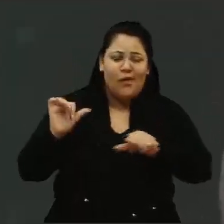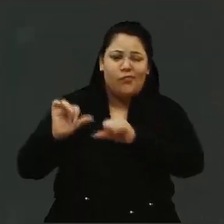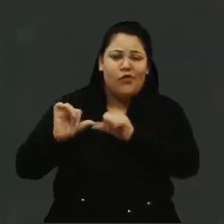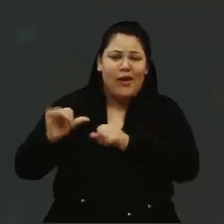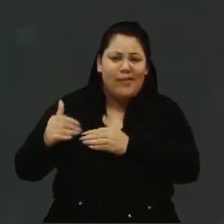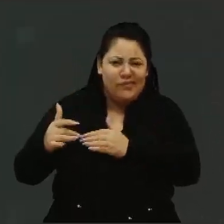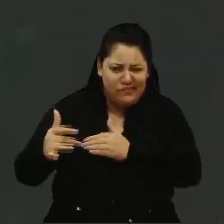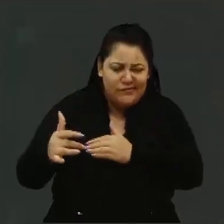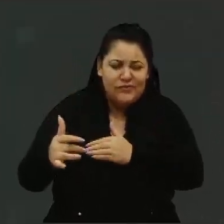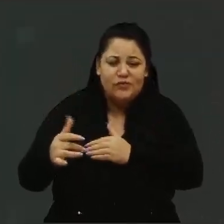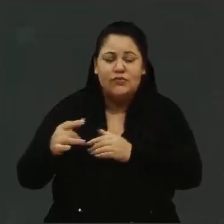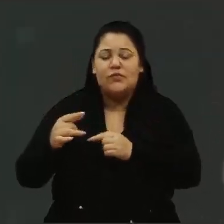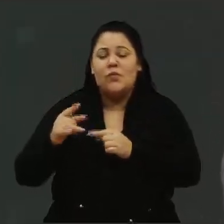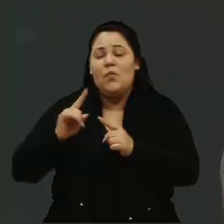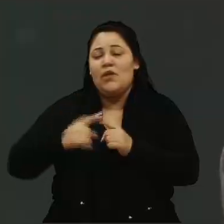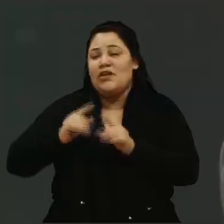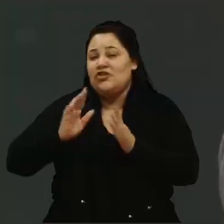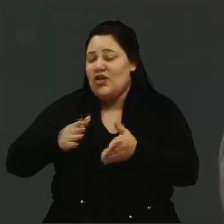por parte